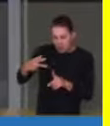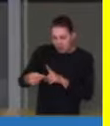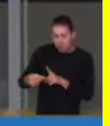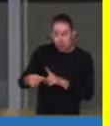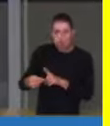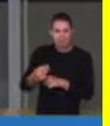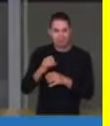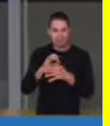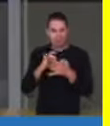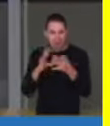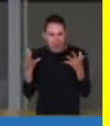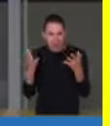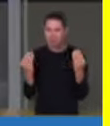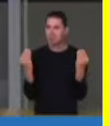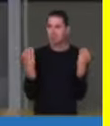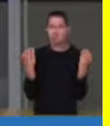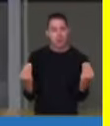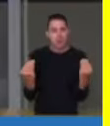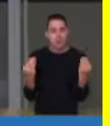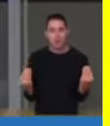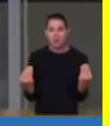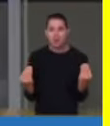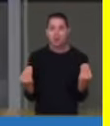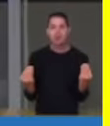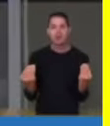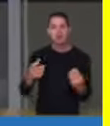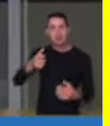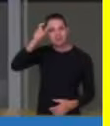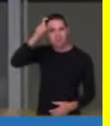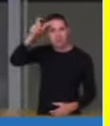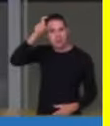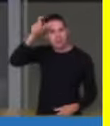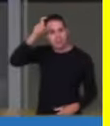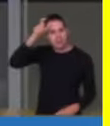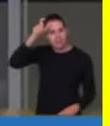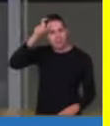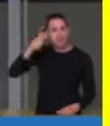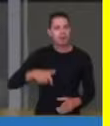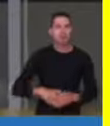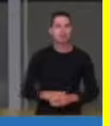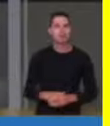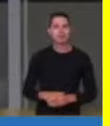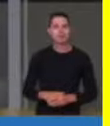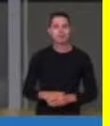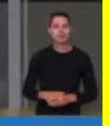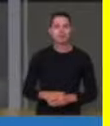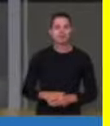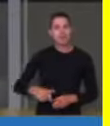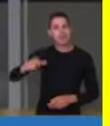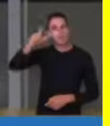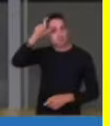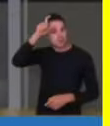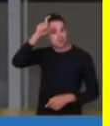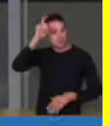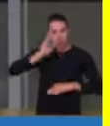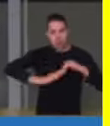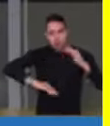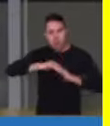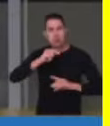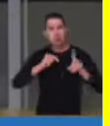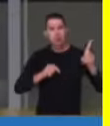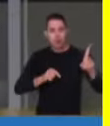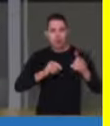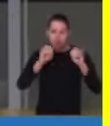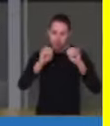permitido. Isso é demoníaco. Só pode ser obra do demônio. Como